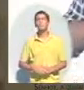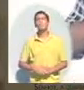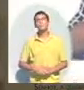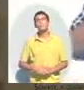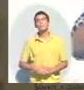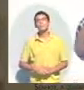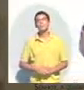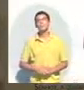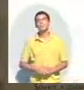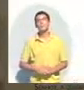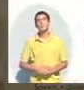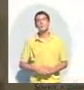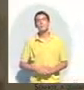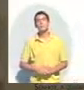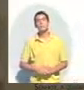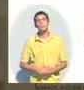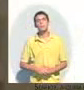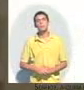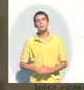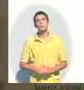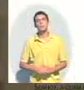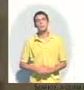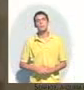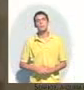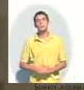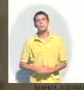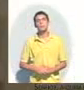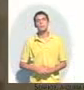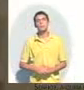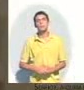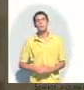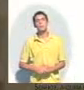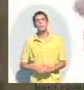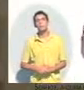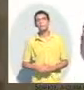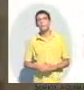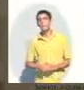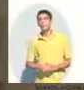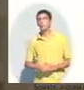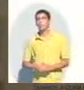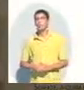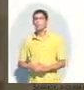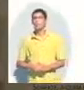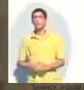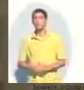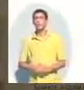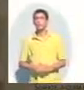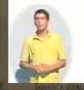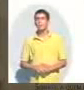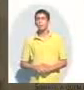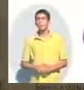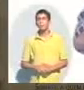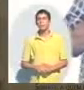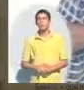suficiente para mandar um secretário dele ir no microfone lá da Rádio Vaticana e pedir médicos católicos do mundo inteiro